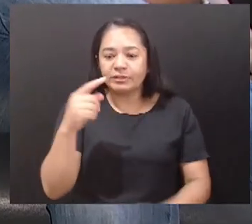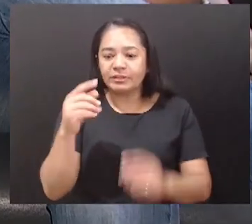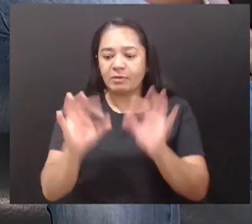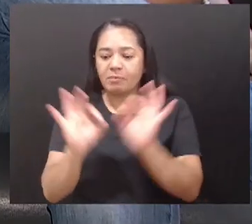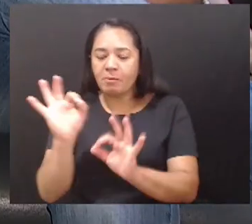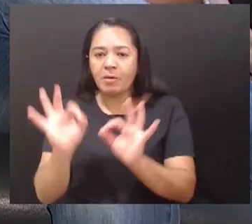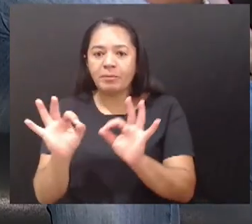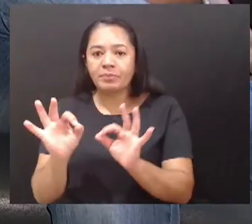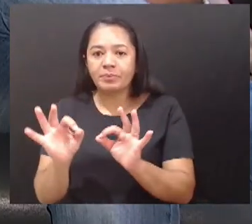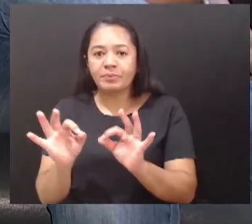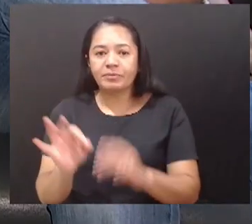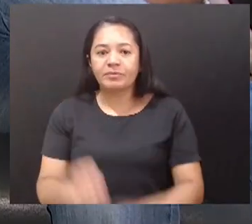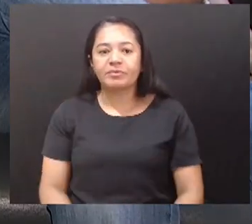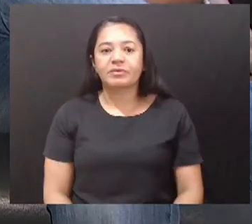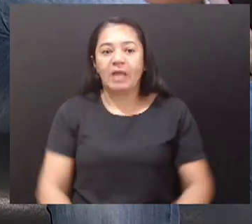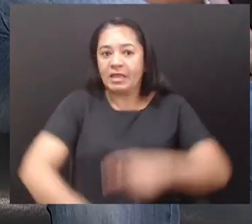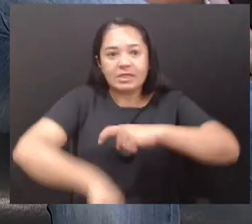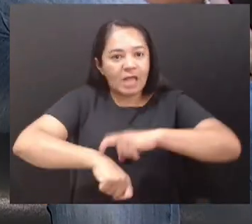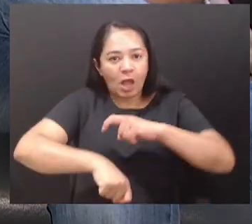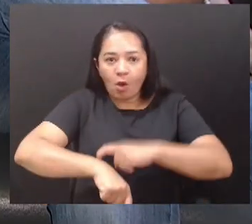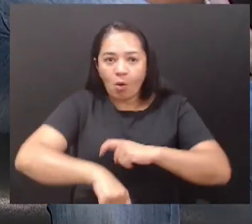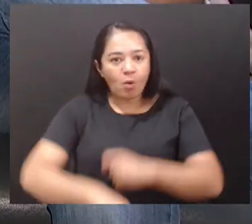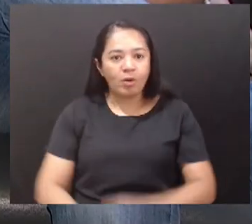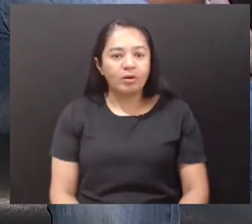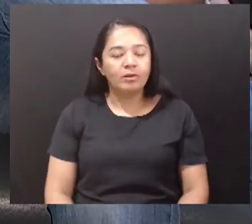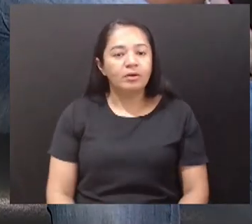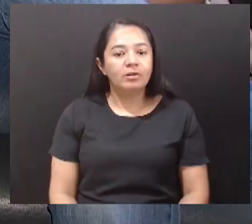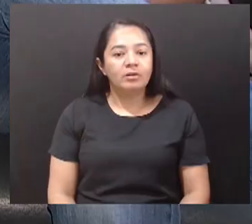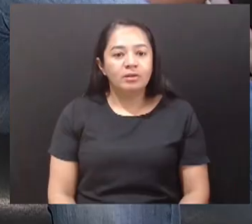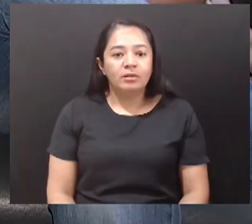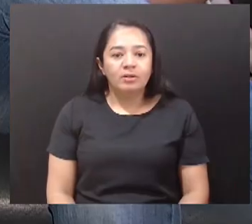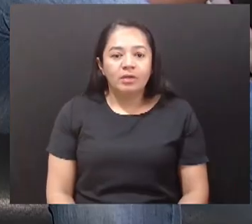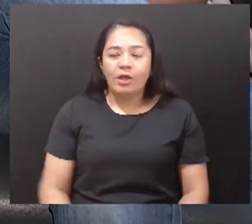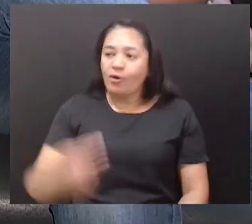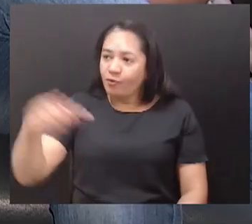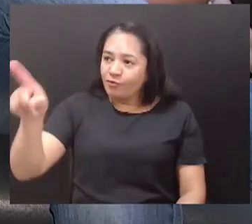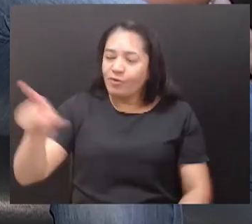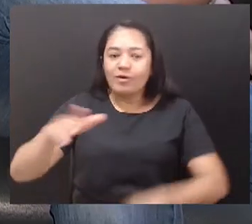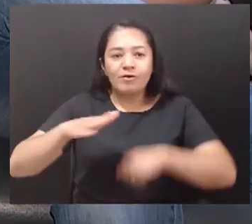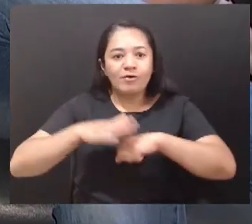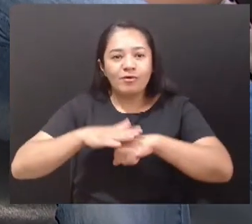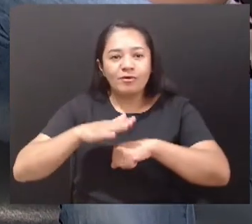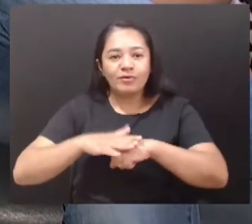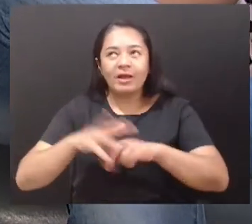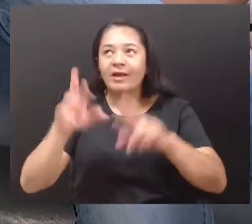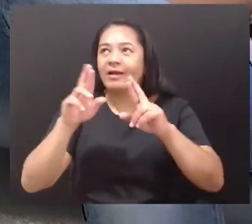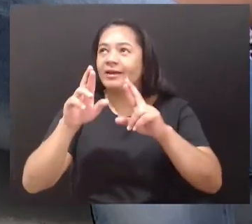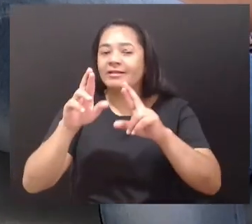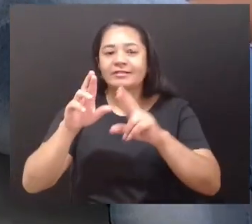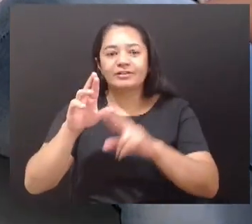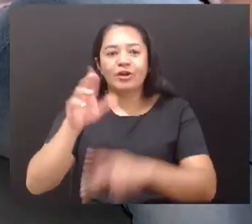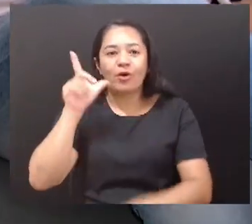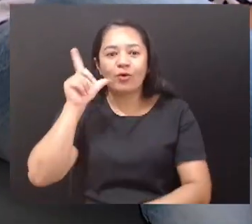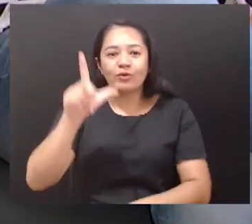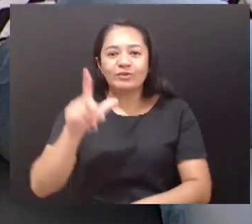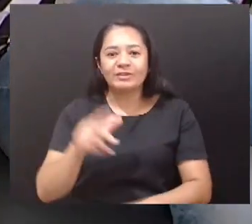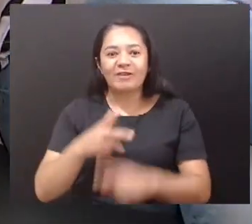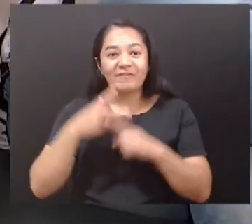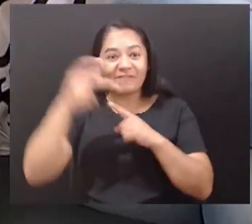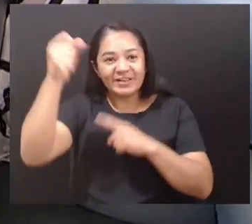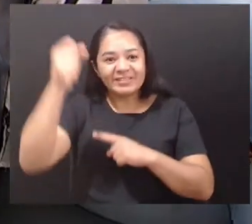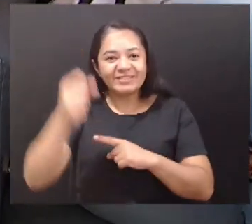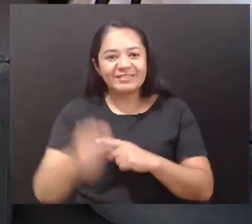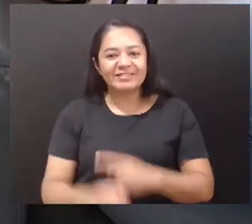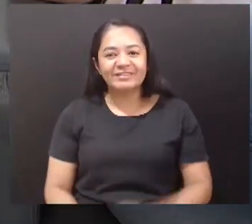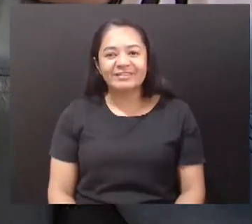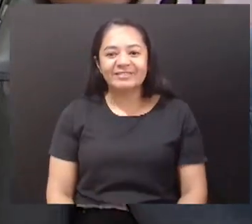lá na hora? Na hora. Tá. Aí onde eu fiz, e assim, graças a Deus, peguei em primeiro lugar, e aí comecei e não parei